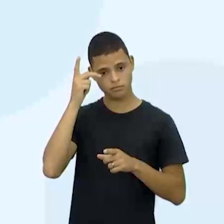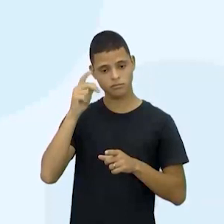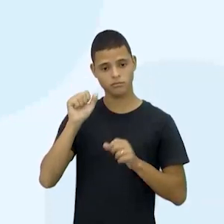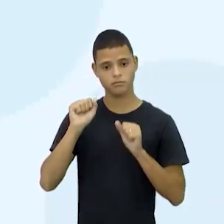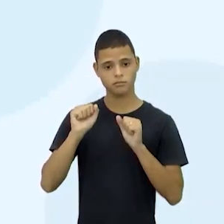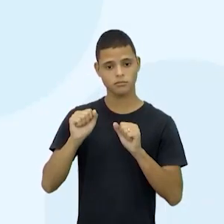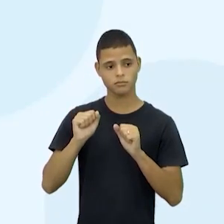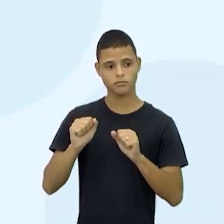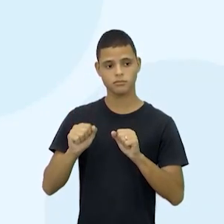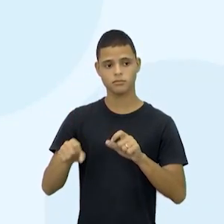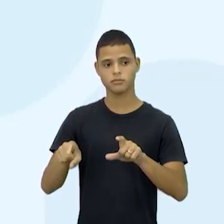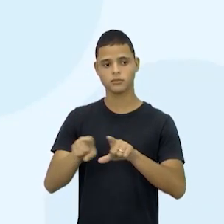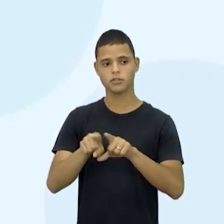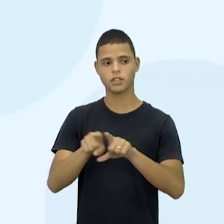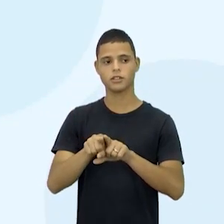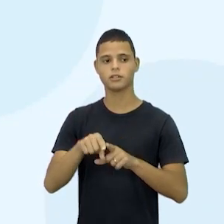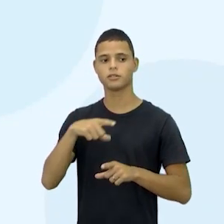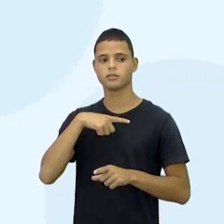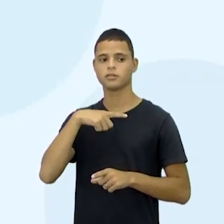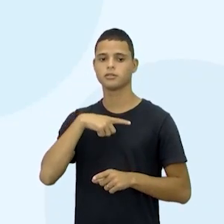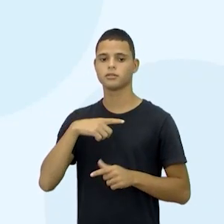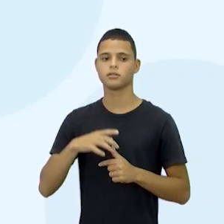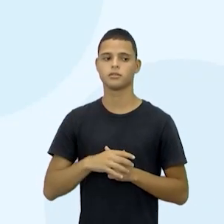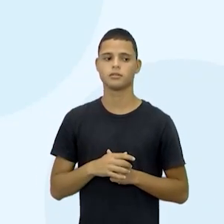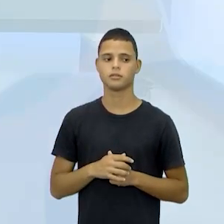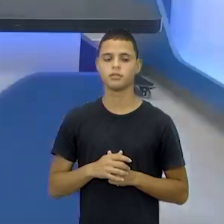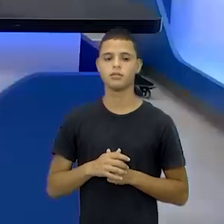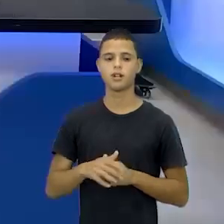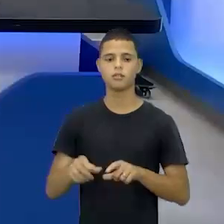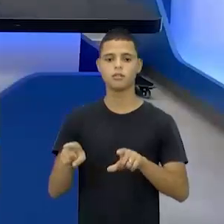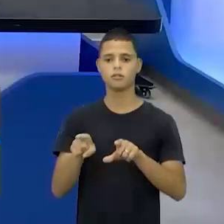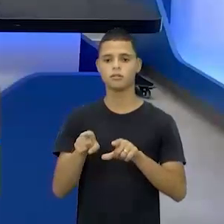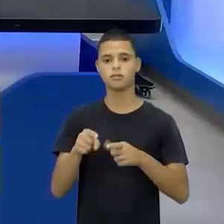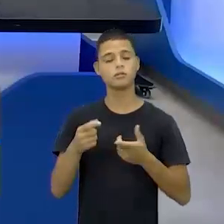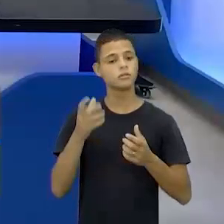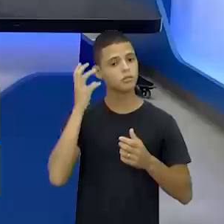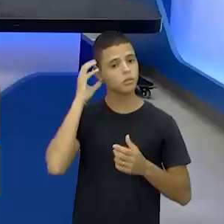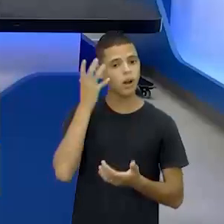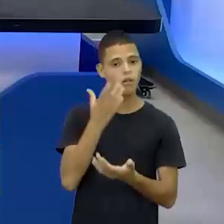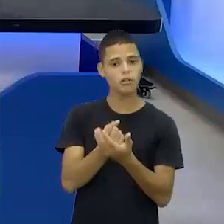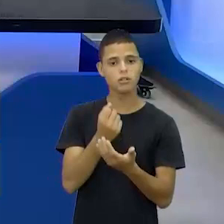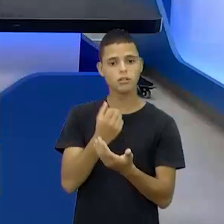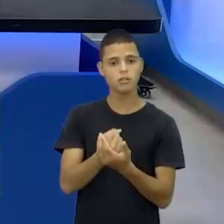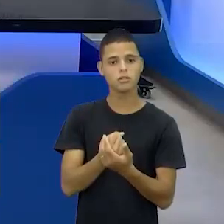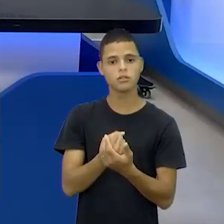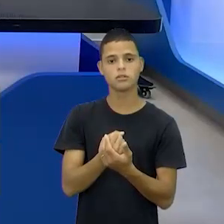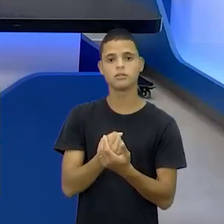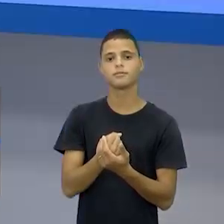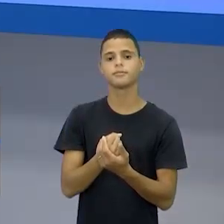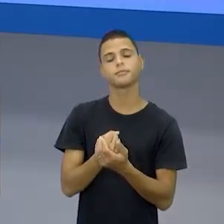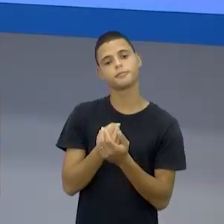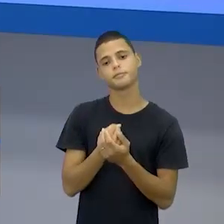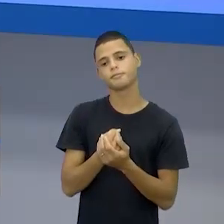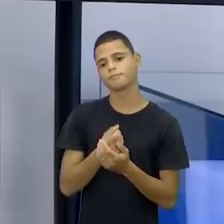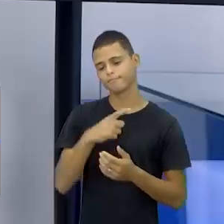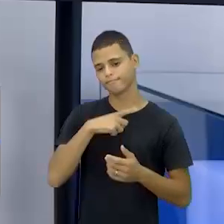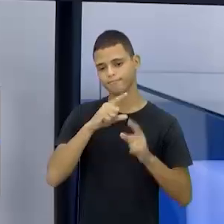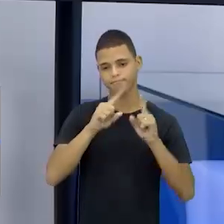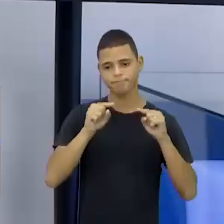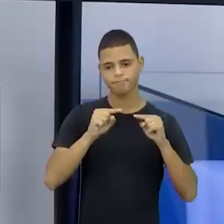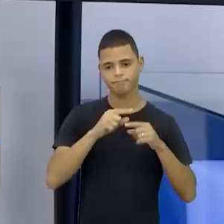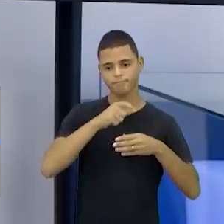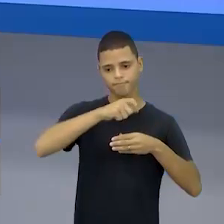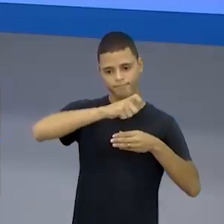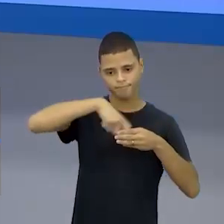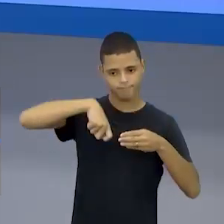como utilizar a melhor forma do cartão de crédito. Ah, porque o podcast era bem focado no cartão de crédito, né? Exatamente. Pensando